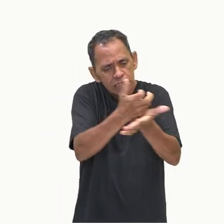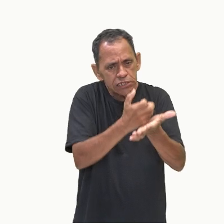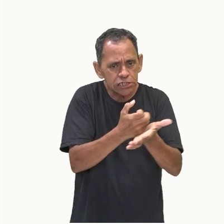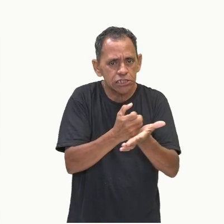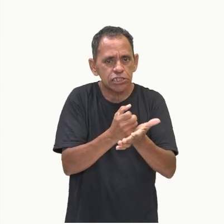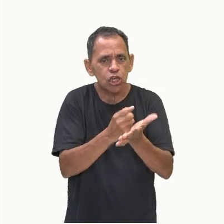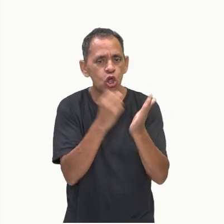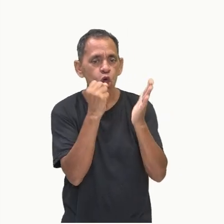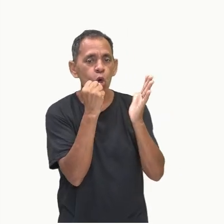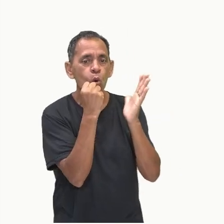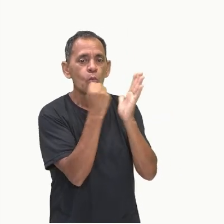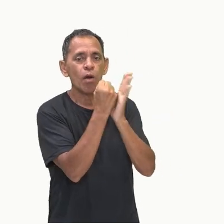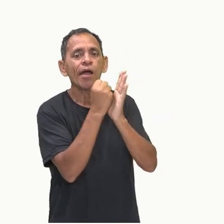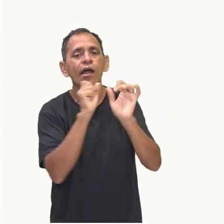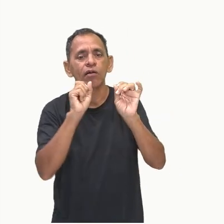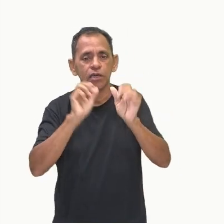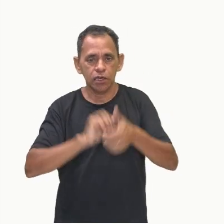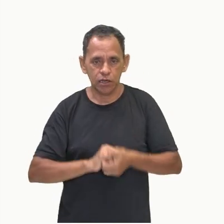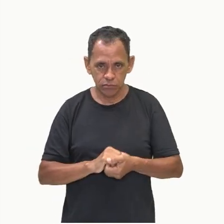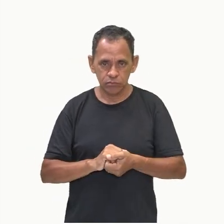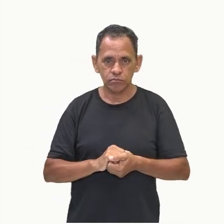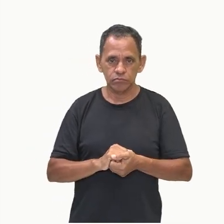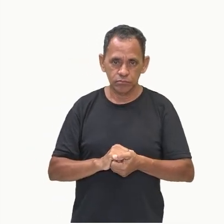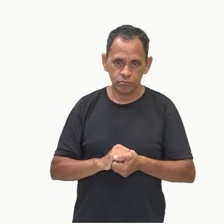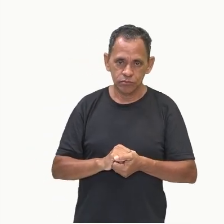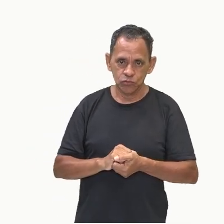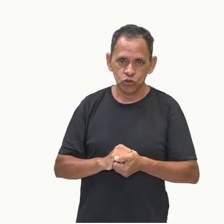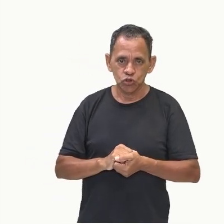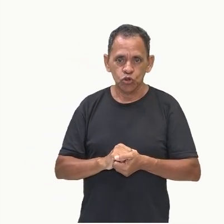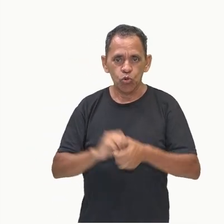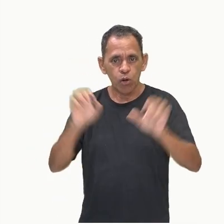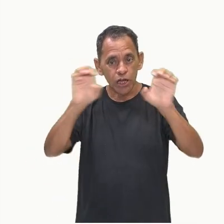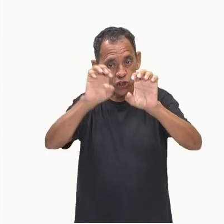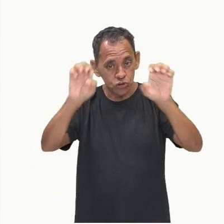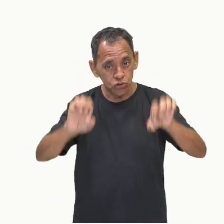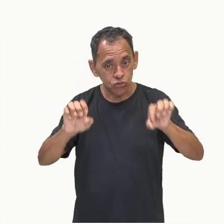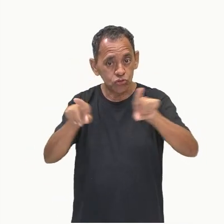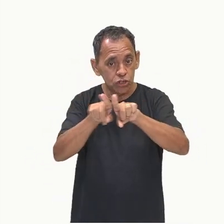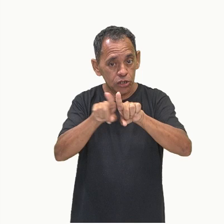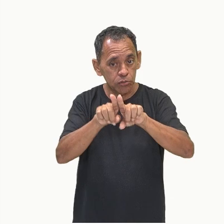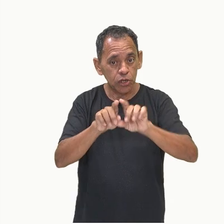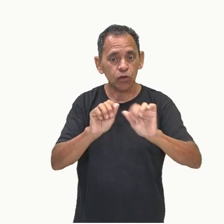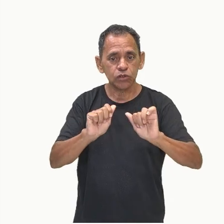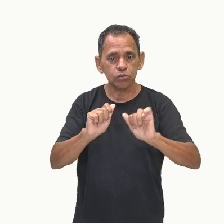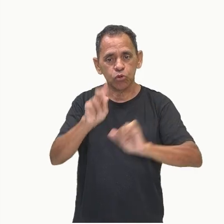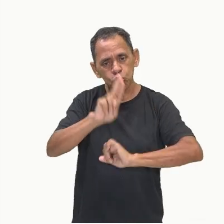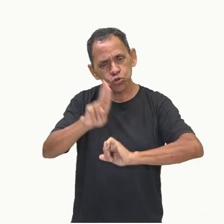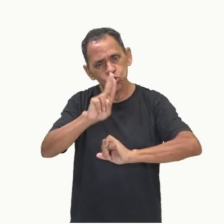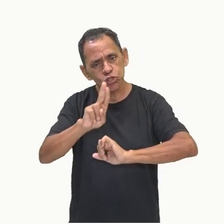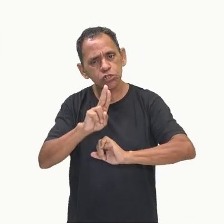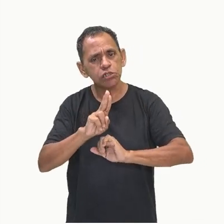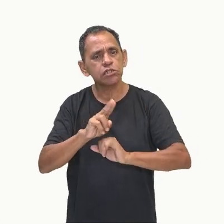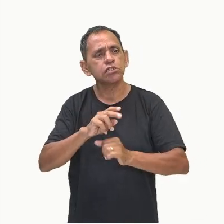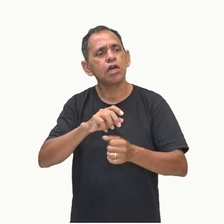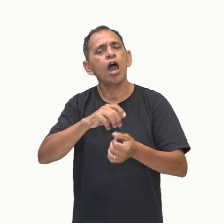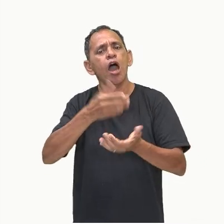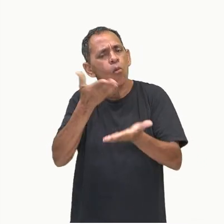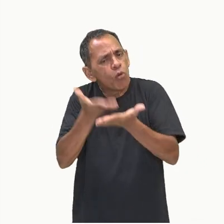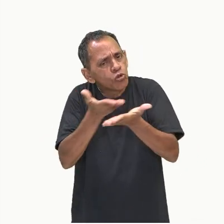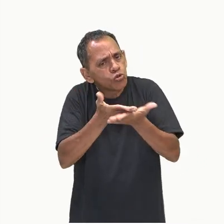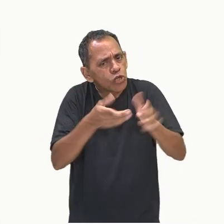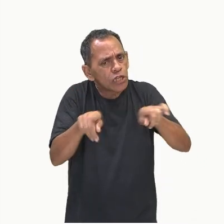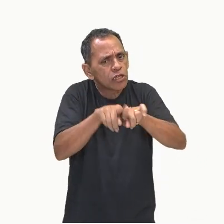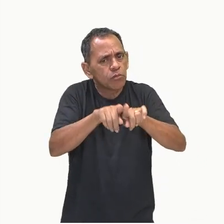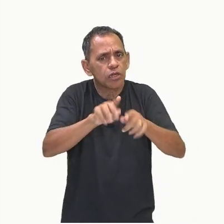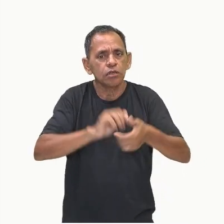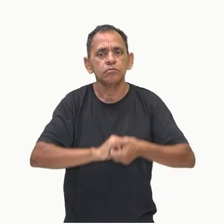só a posição inicial desse automóvel né que a gente representa pela letra s0 e tu tem a posição